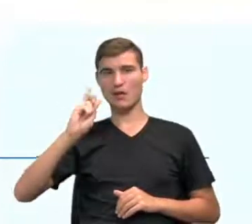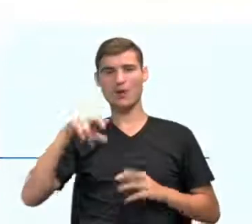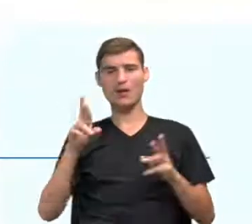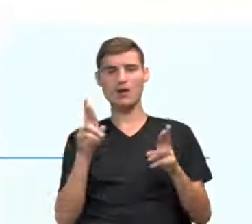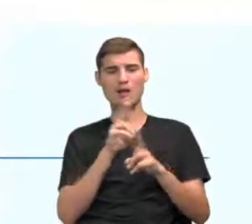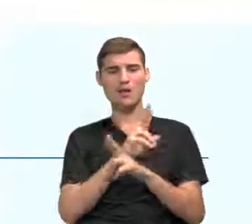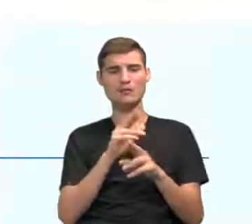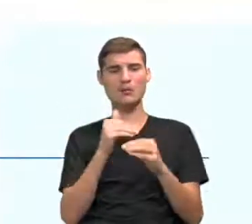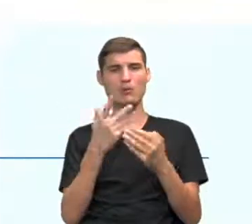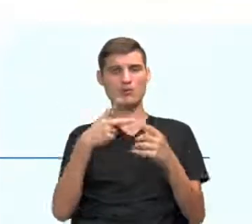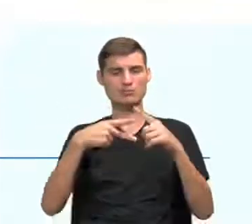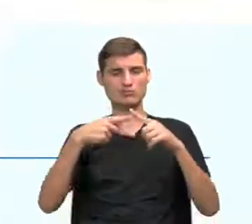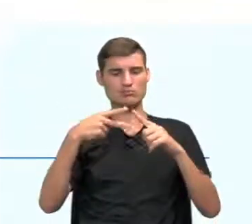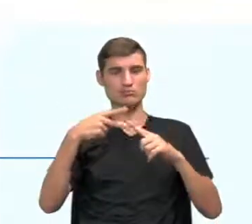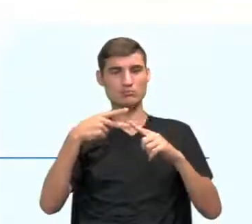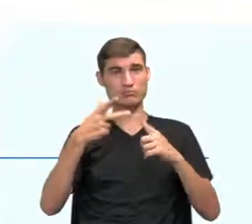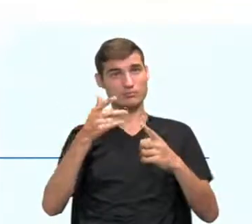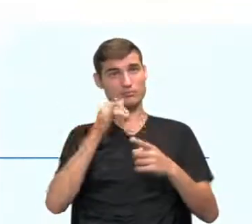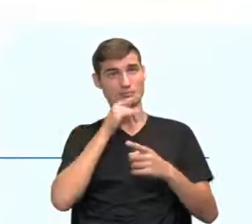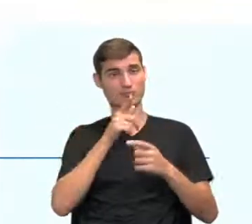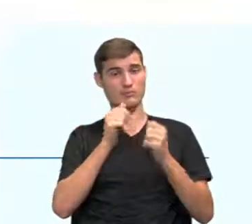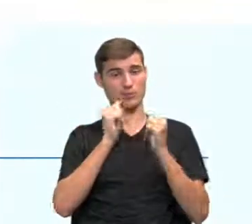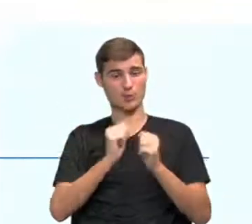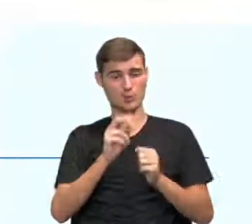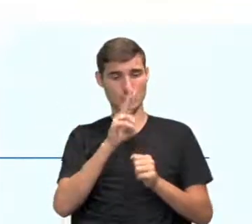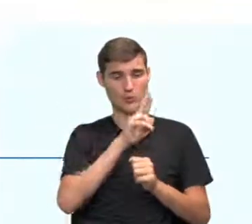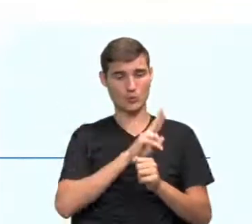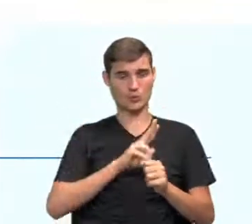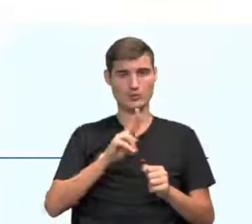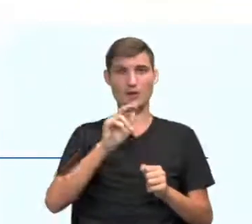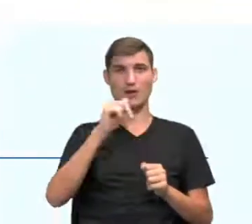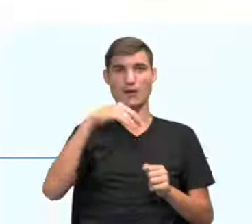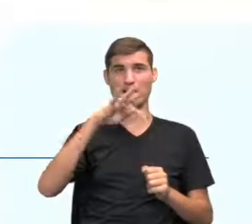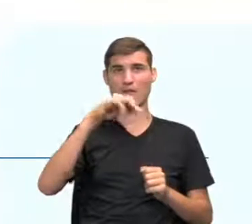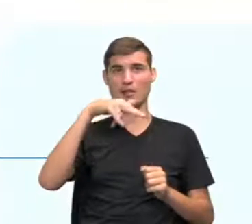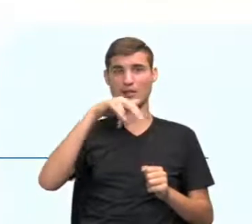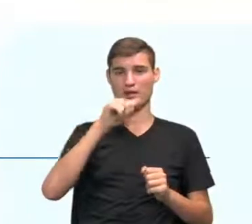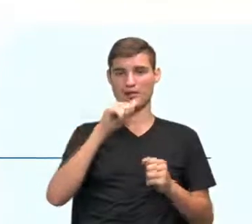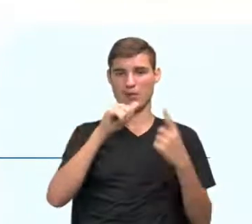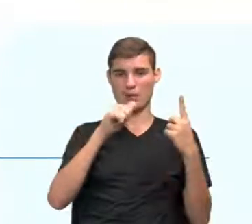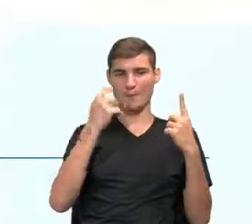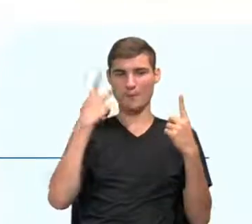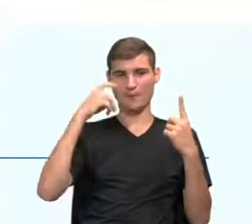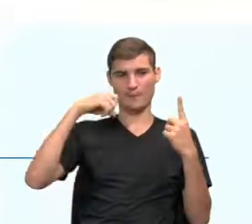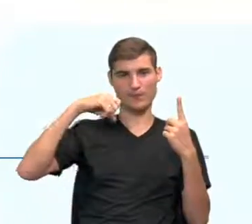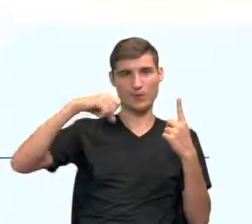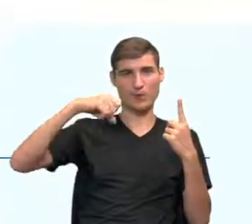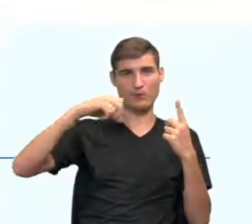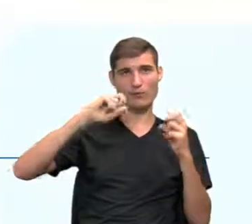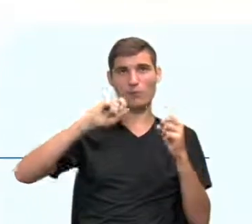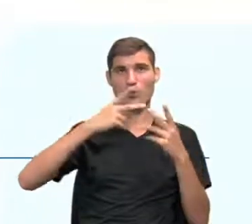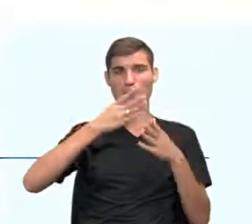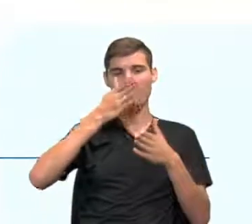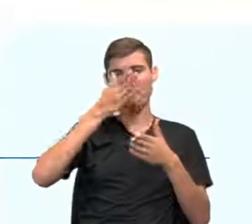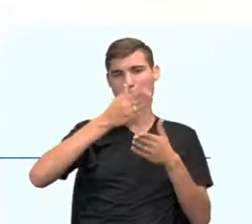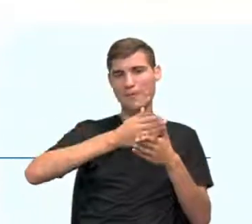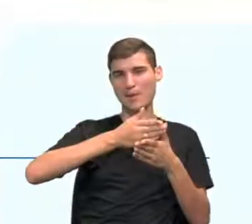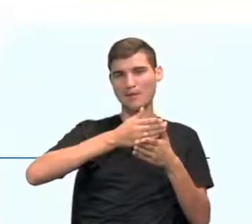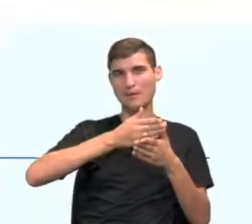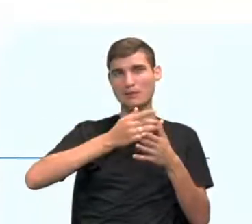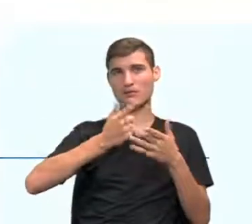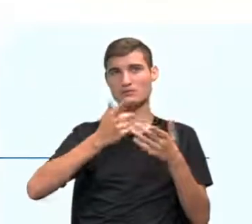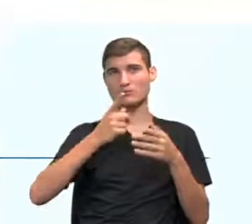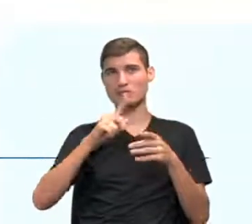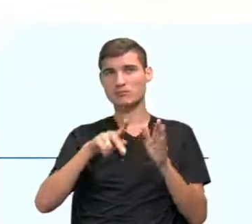outro? Eu posso utilizar a antena de 1/9, antena de meio lambda, antena de 1/4 de